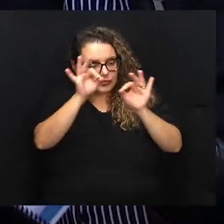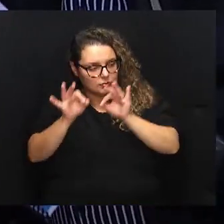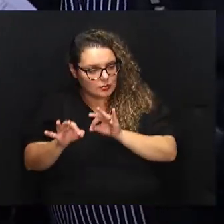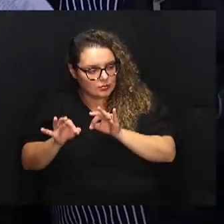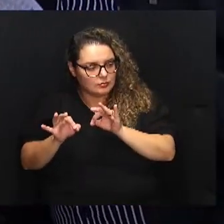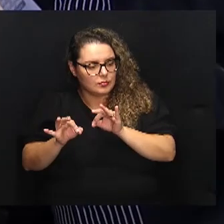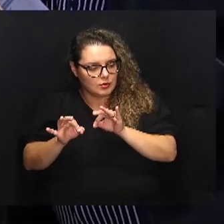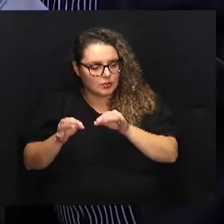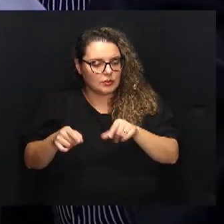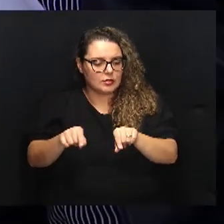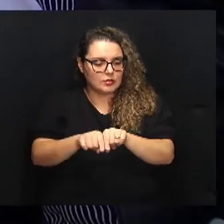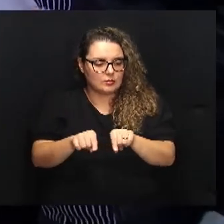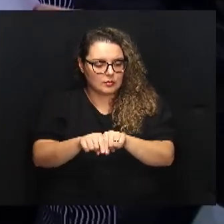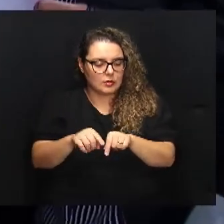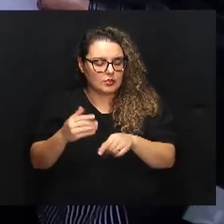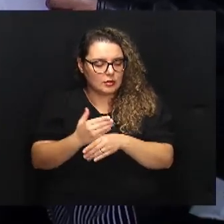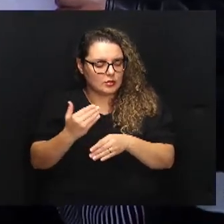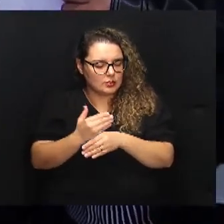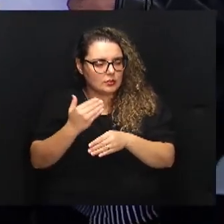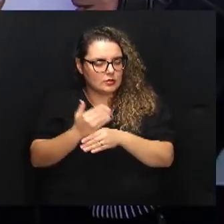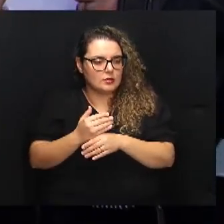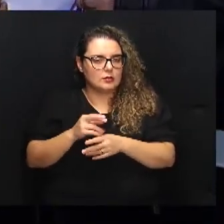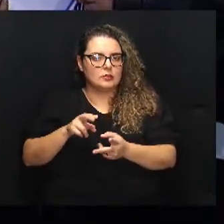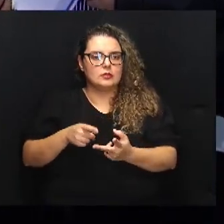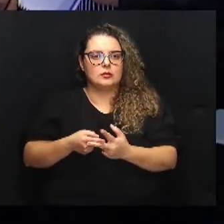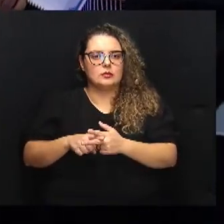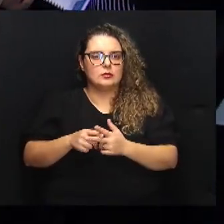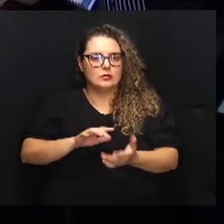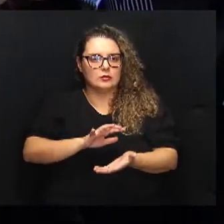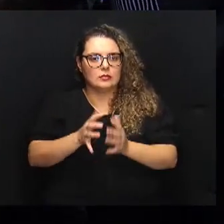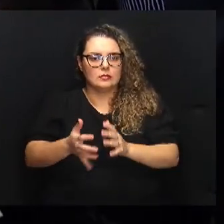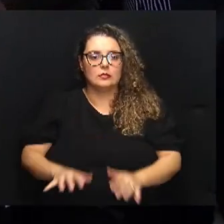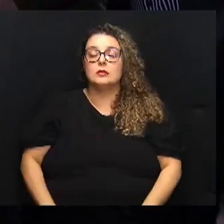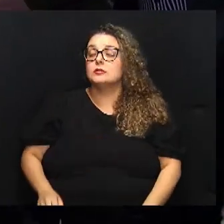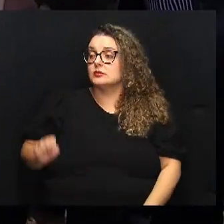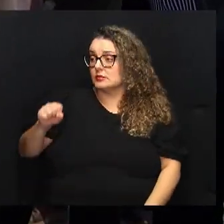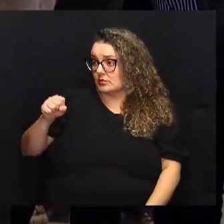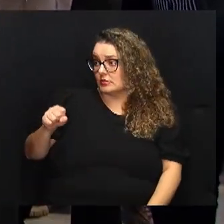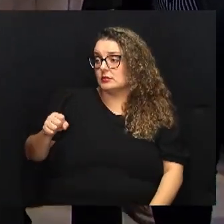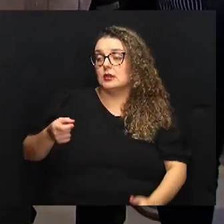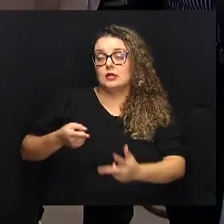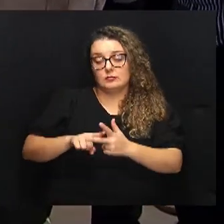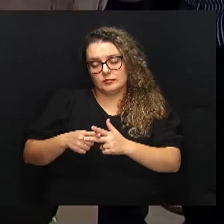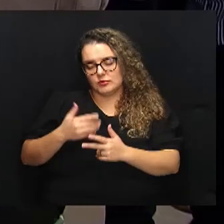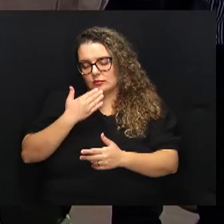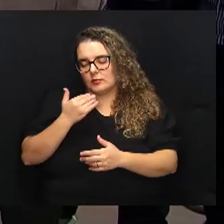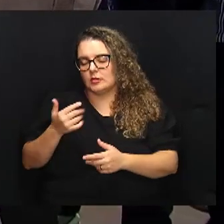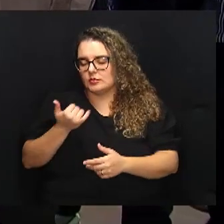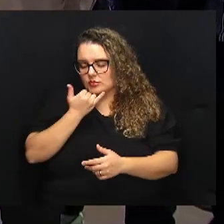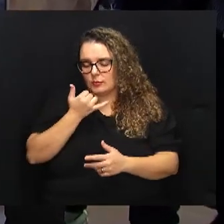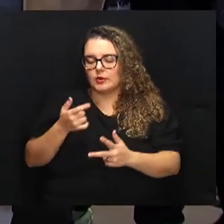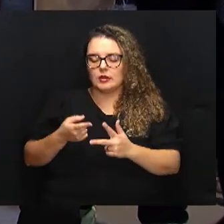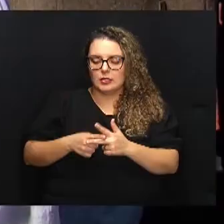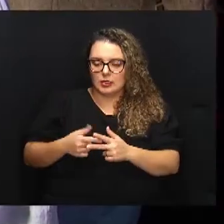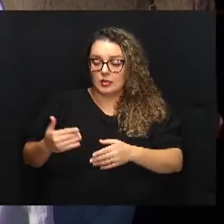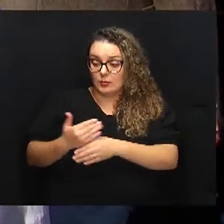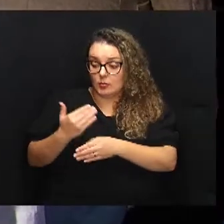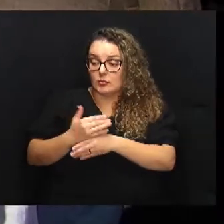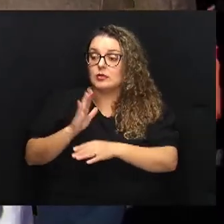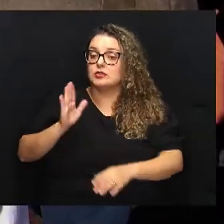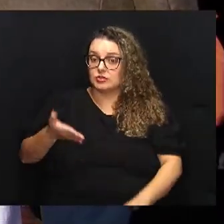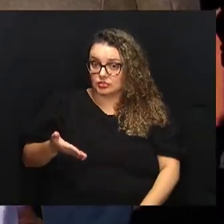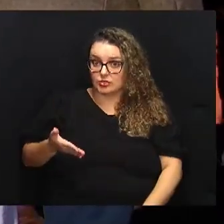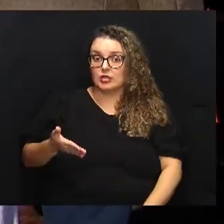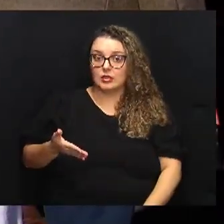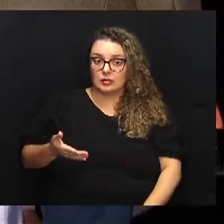aí as obras, a reforma do Mercadão? Ah, sim, acompanhei. É uma reforma uma reforma em casa já